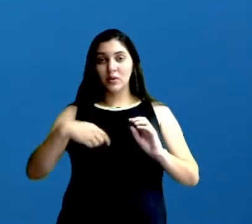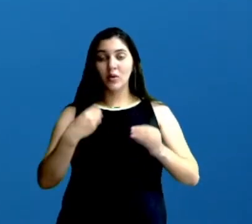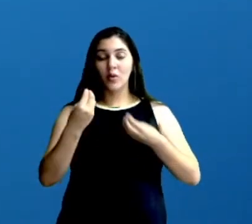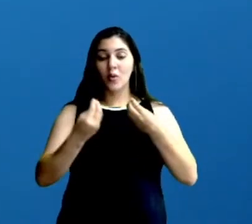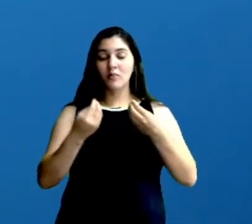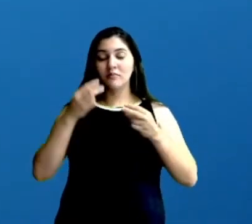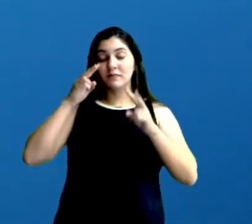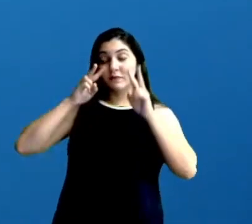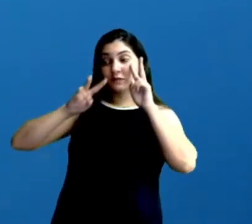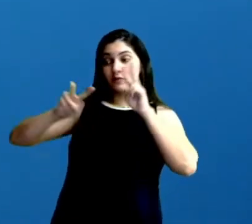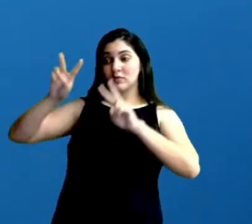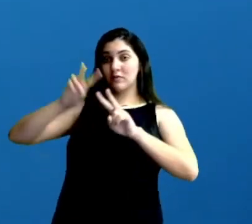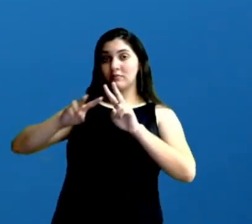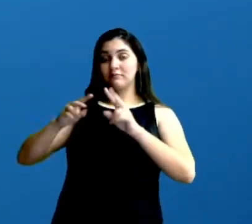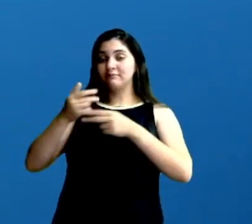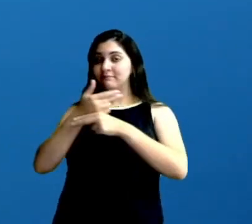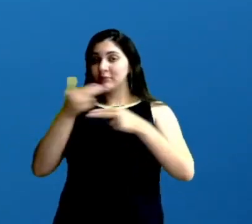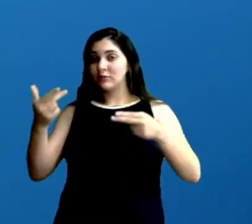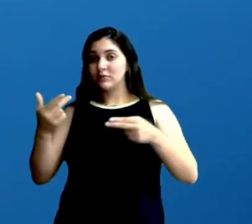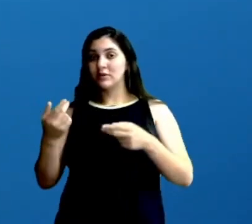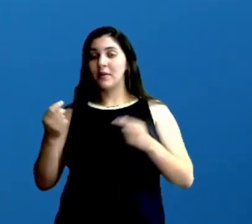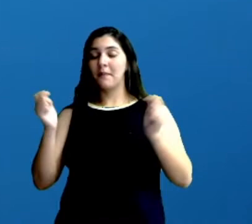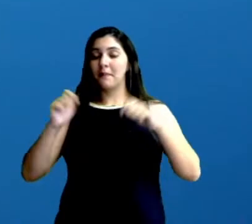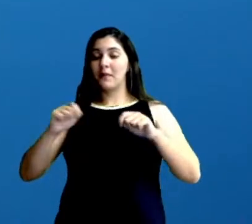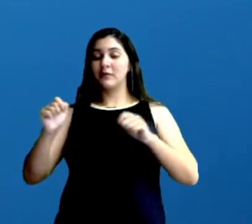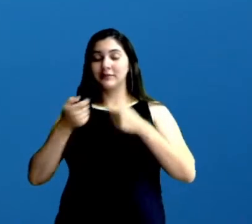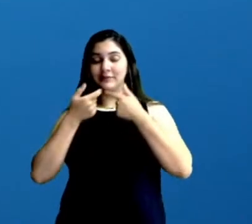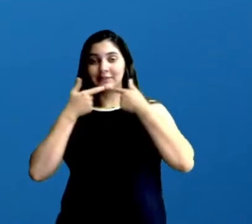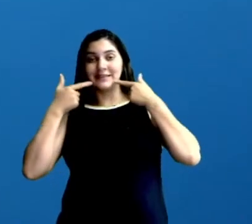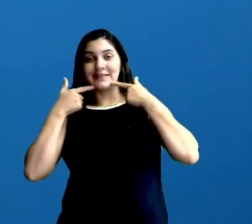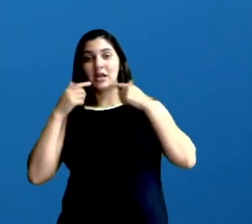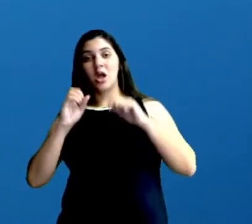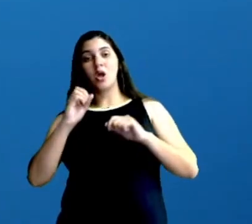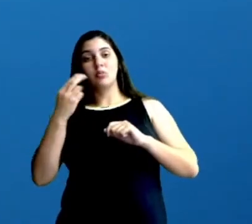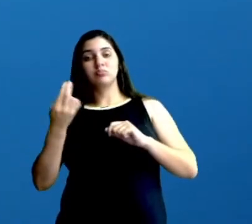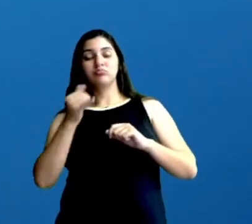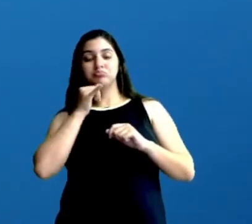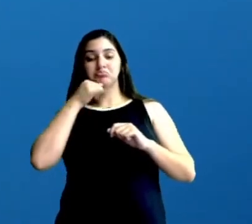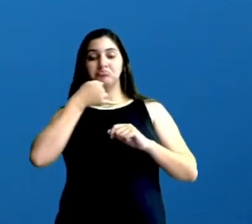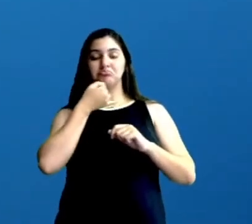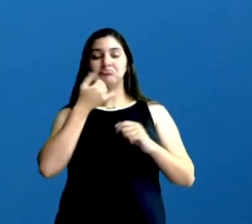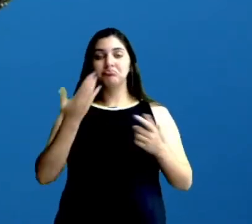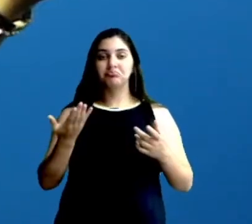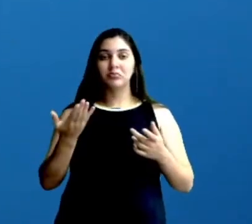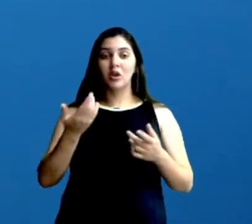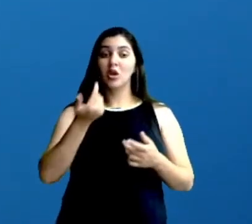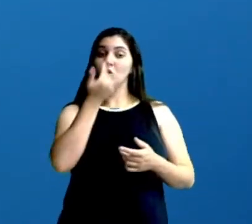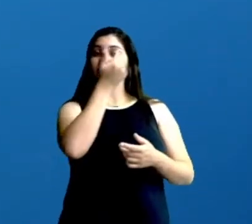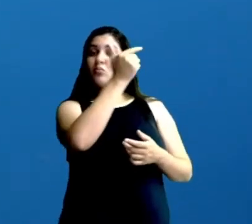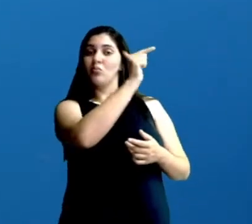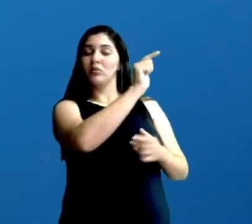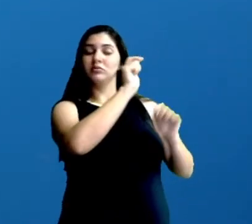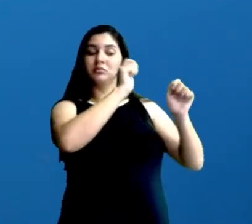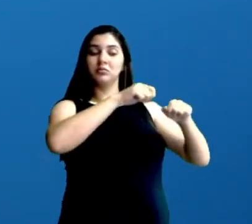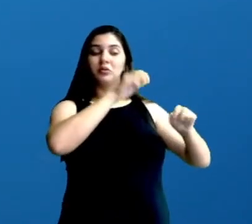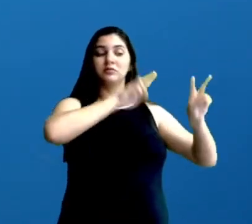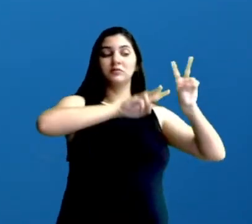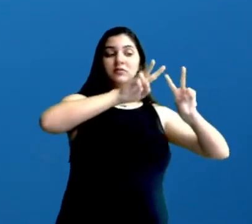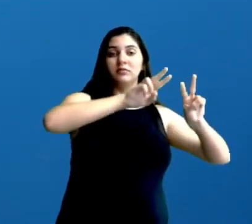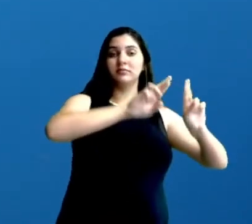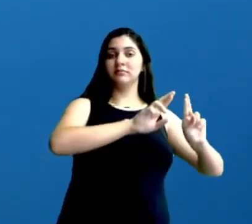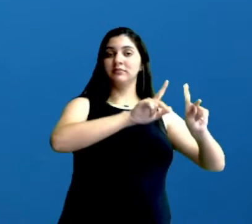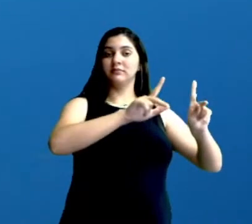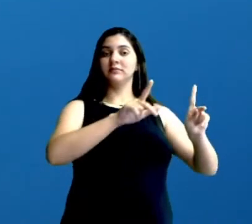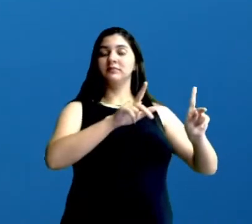que a gente vê determinada coisa pode nos alegrar mais ou pode nos entristecer mais e o outro pode ver de uma outra